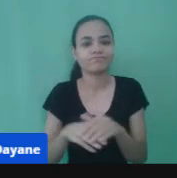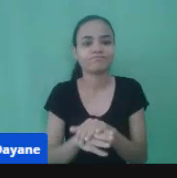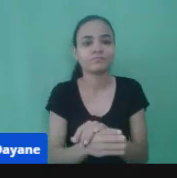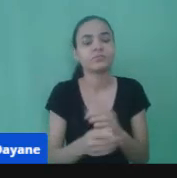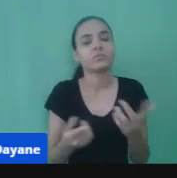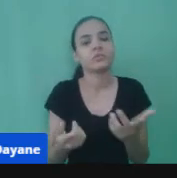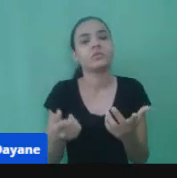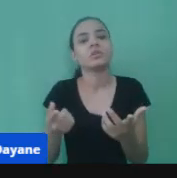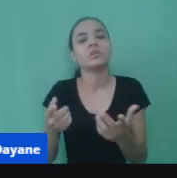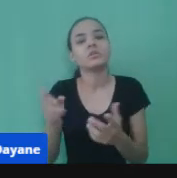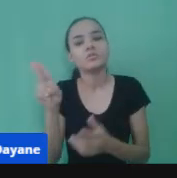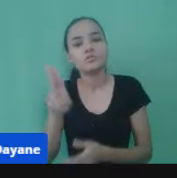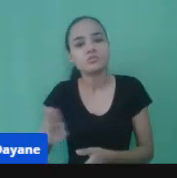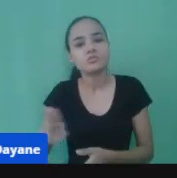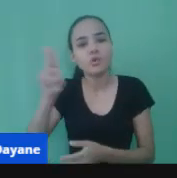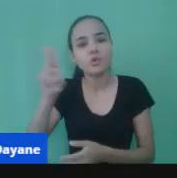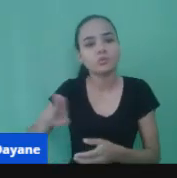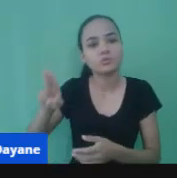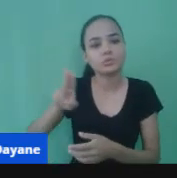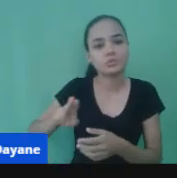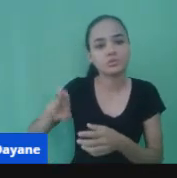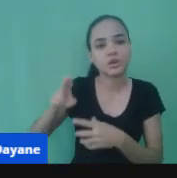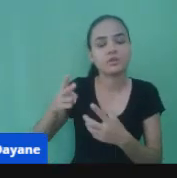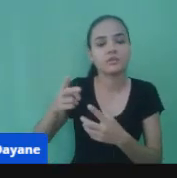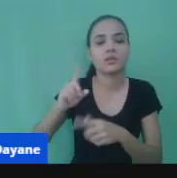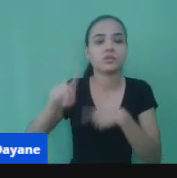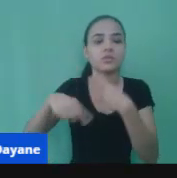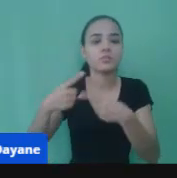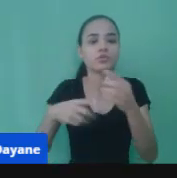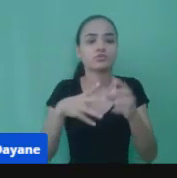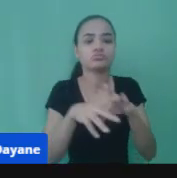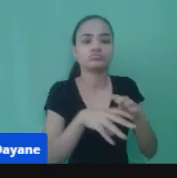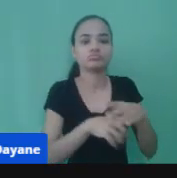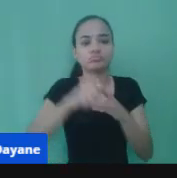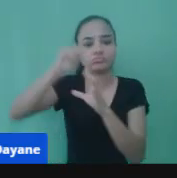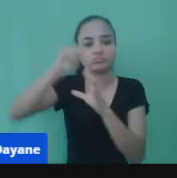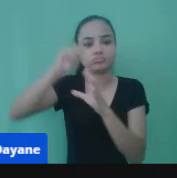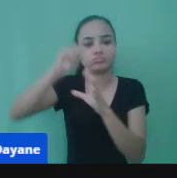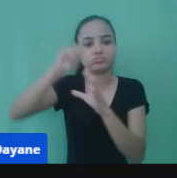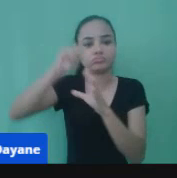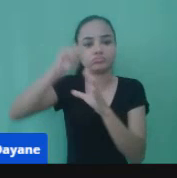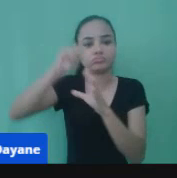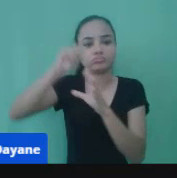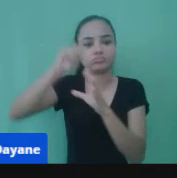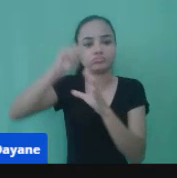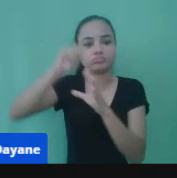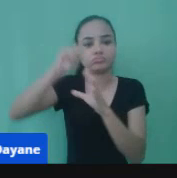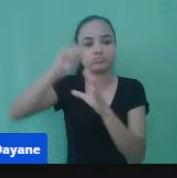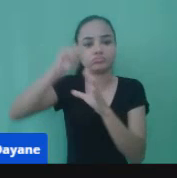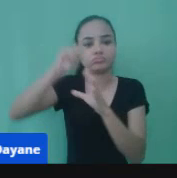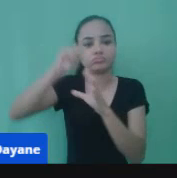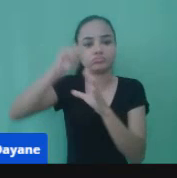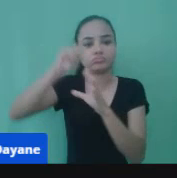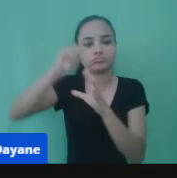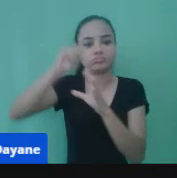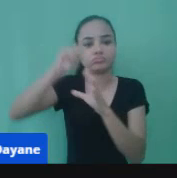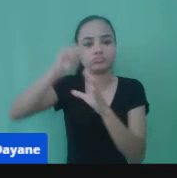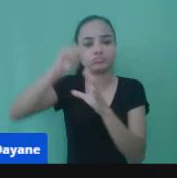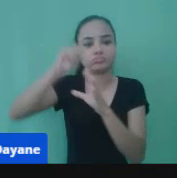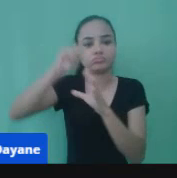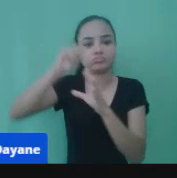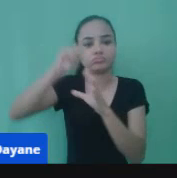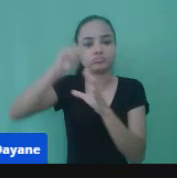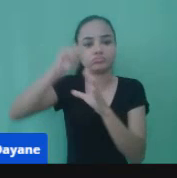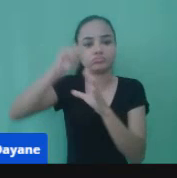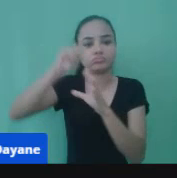né. Então, esse estilo de vida predatório, ele é adotado por diversas sociedades aonde o mundo europeu foi